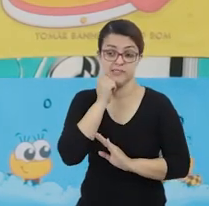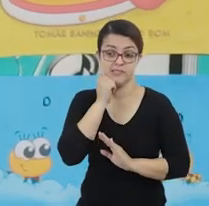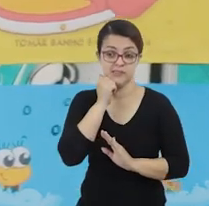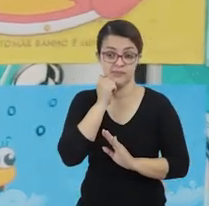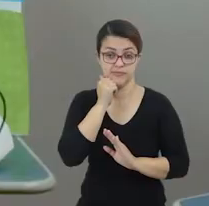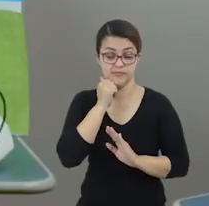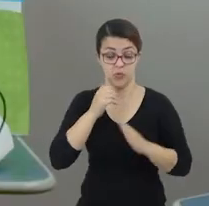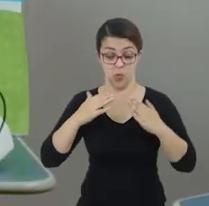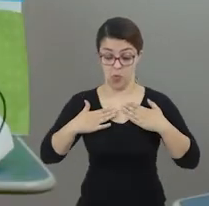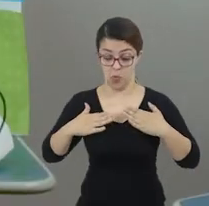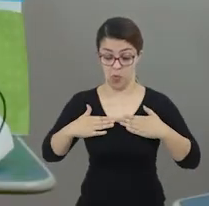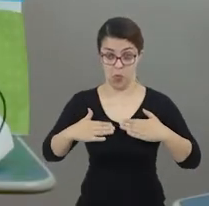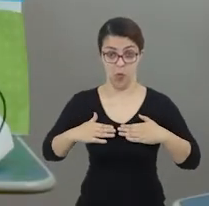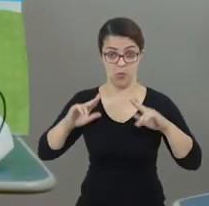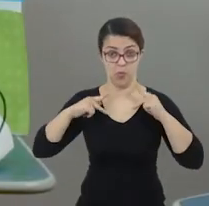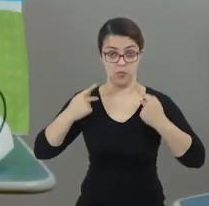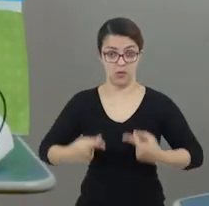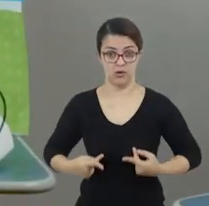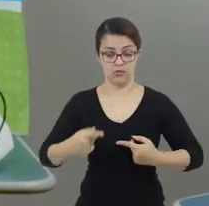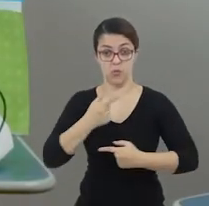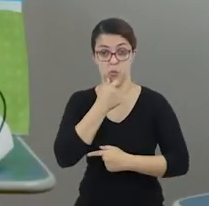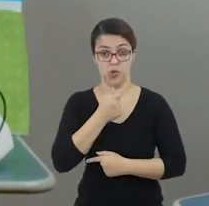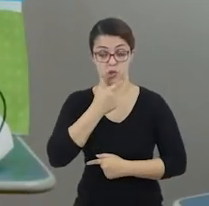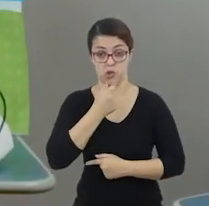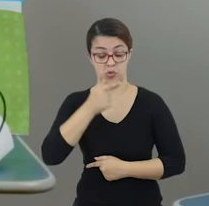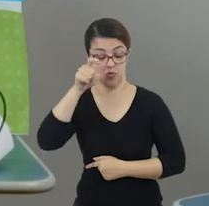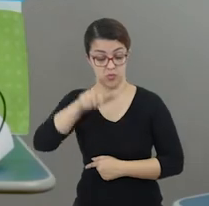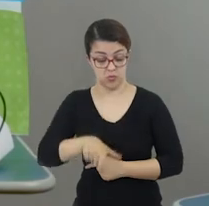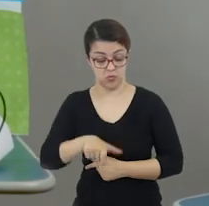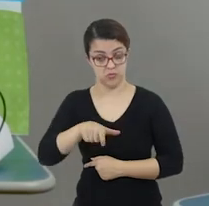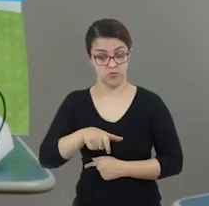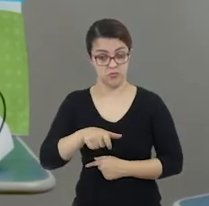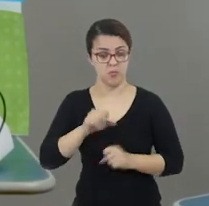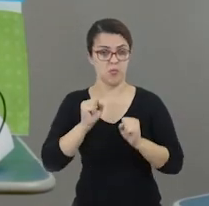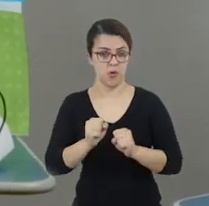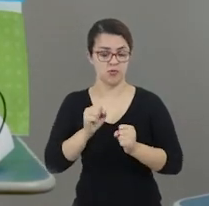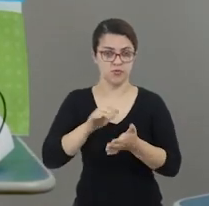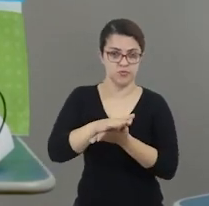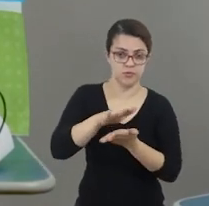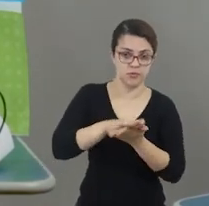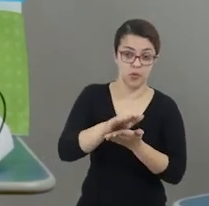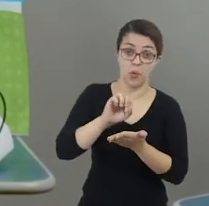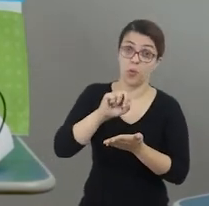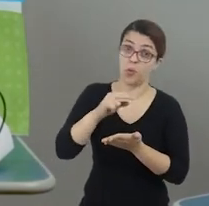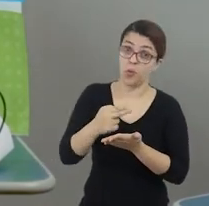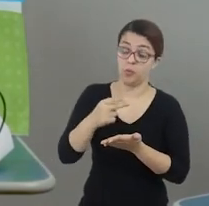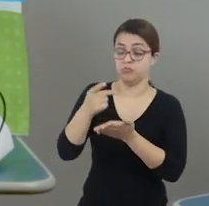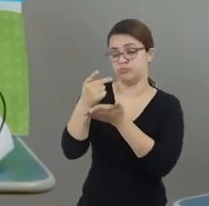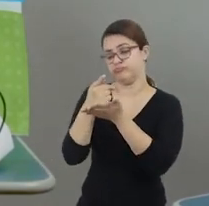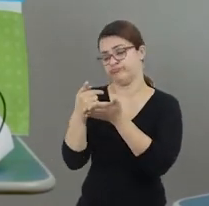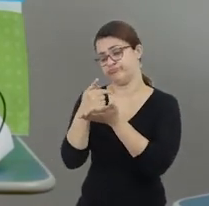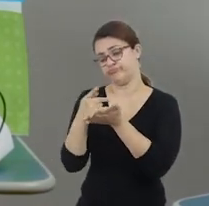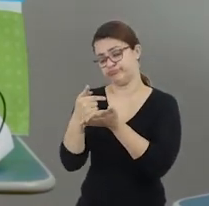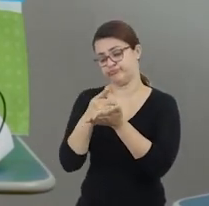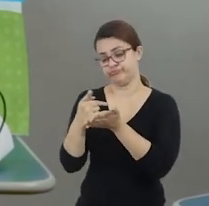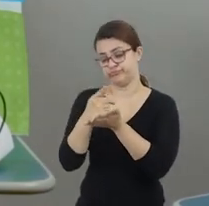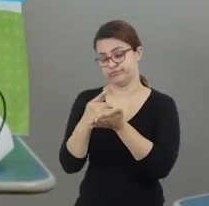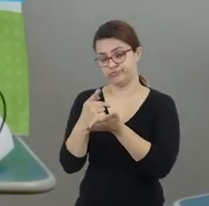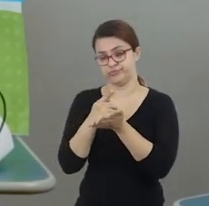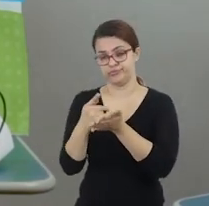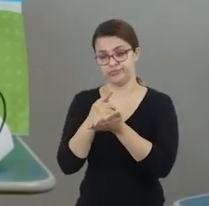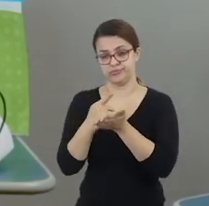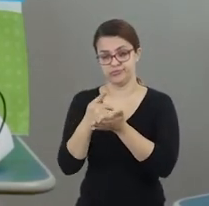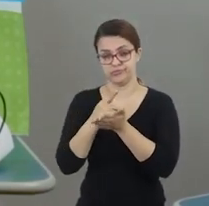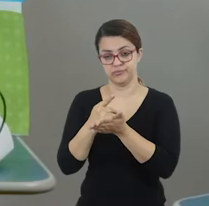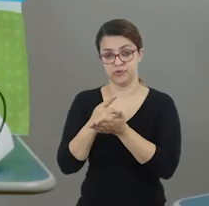o corpo humano, né? Tem a figura de um menininho. Vocês podem imprimir ou você está desenhando para a